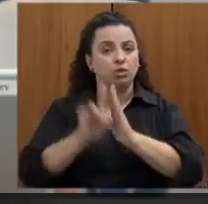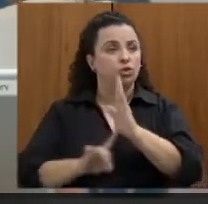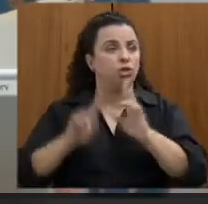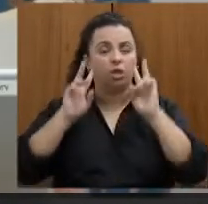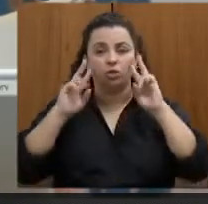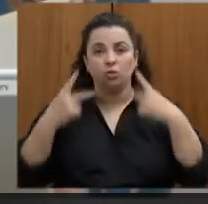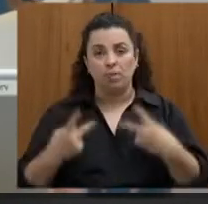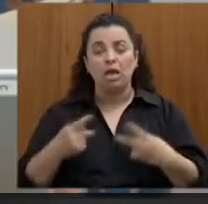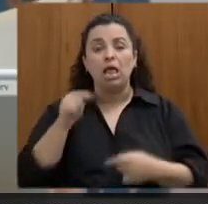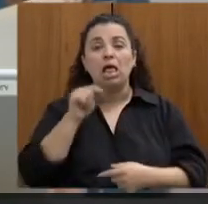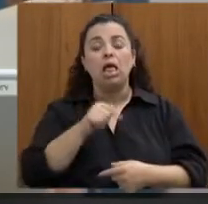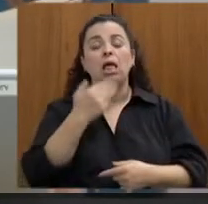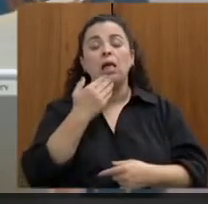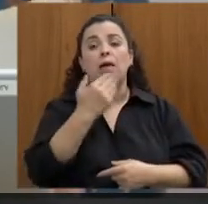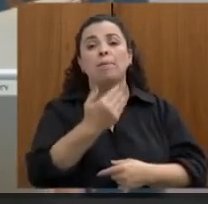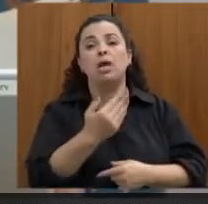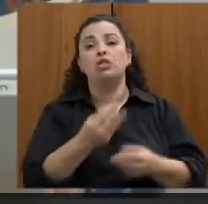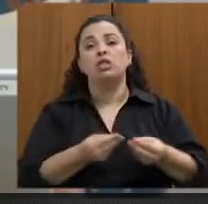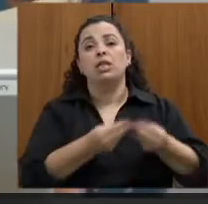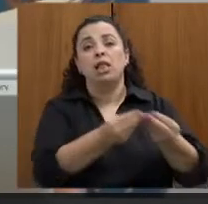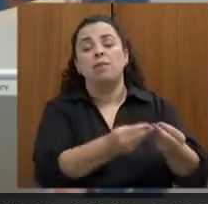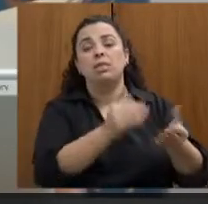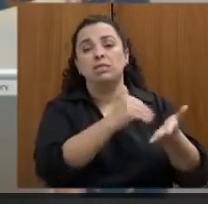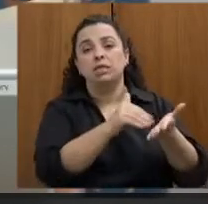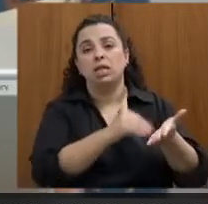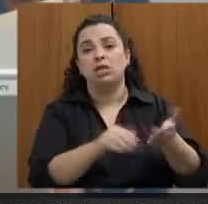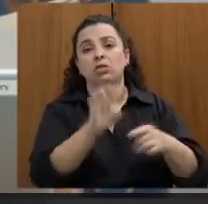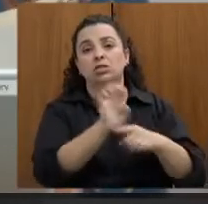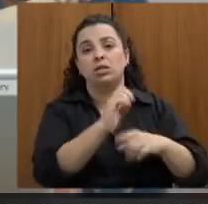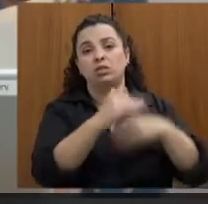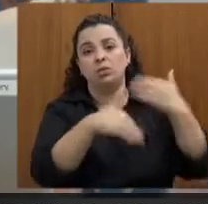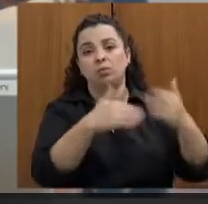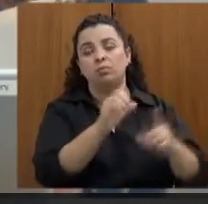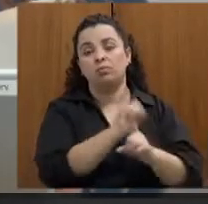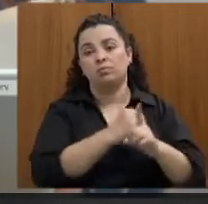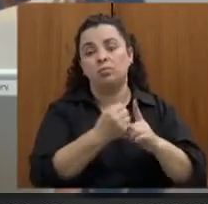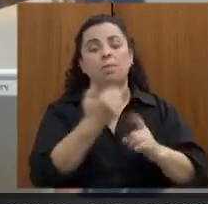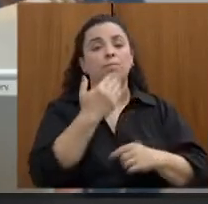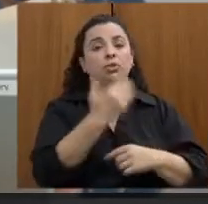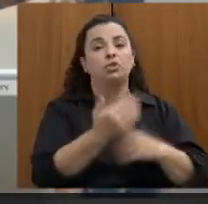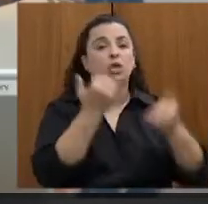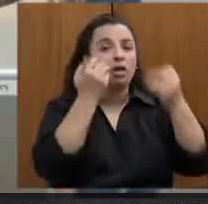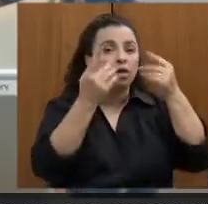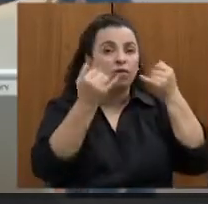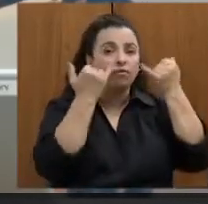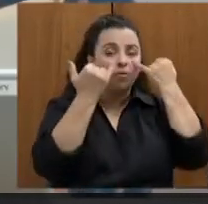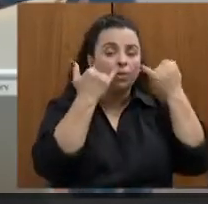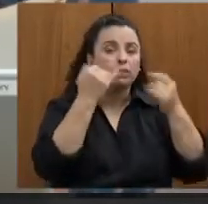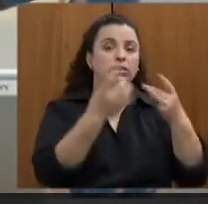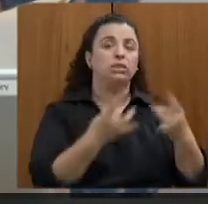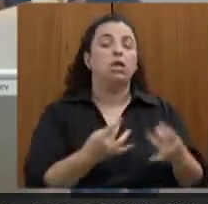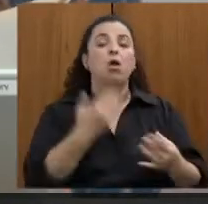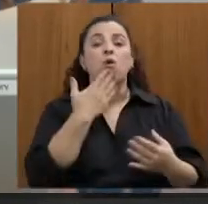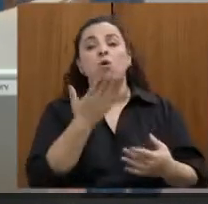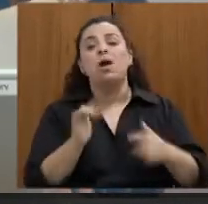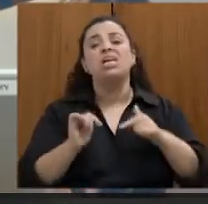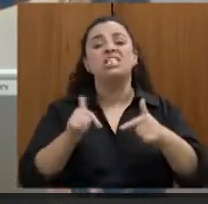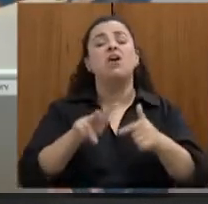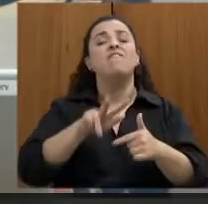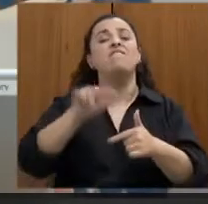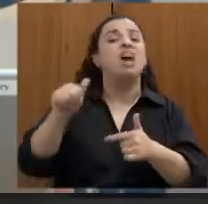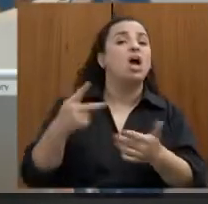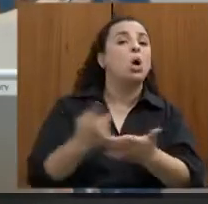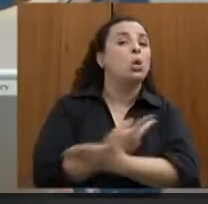Humanos, requer seja encaminhada à Secretaria de Estado de Desenvolvimento Social pedido de informações acerca de quais providências serão